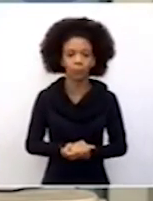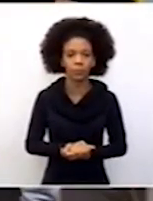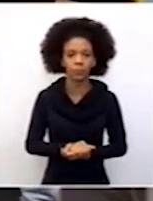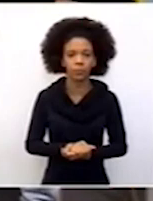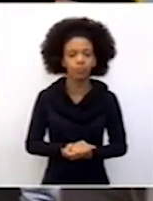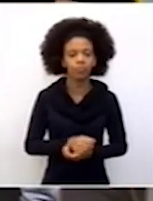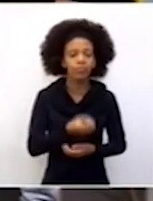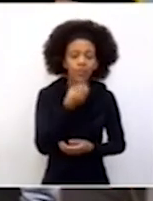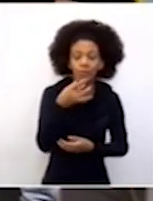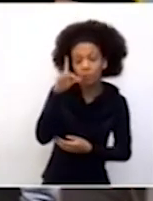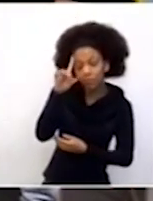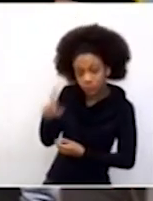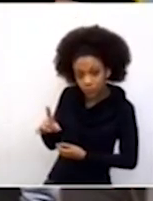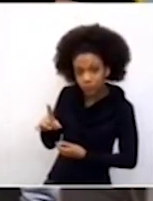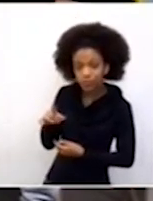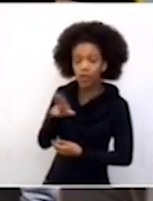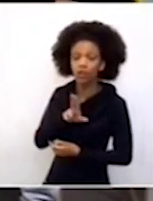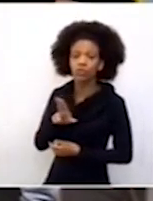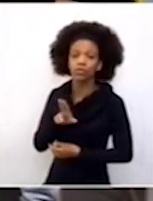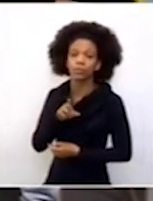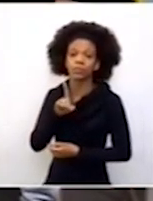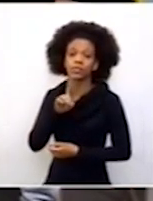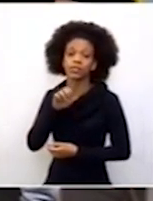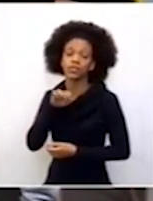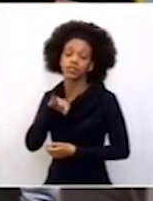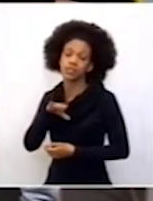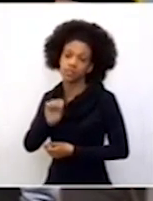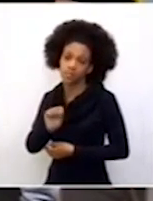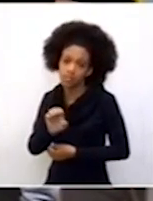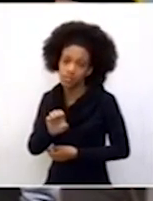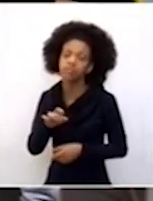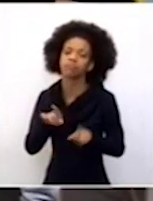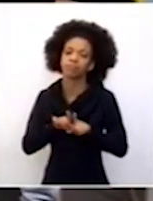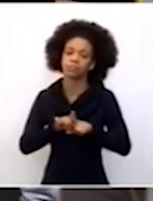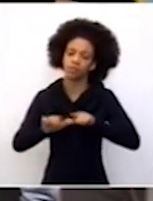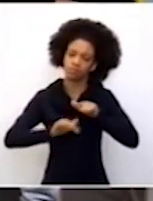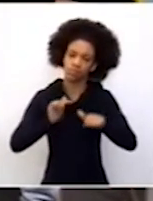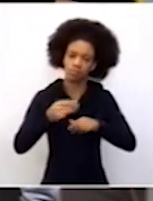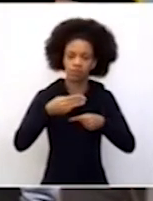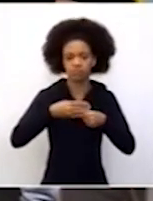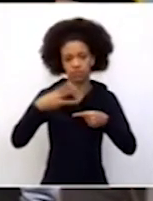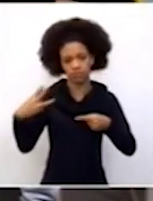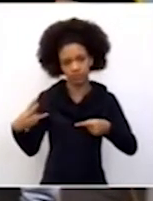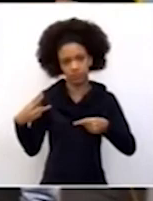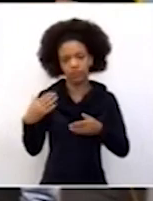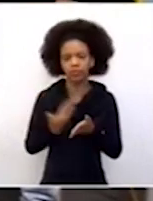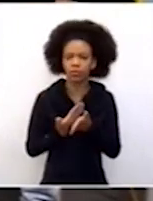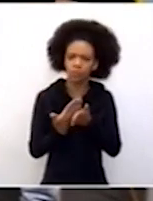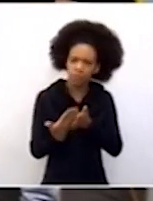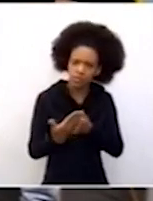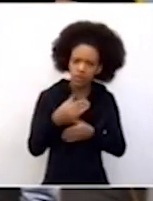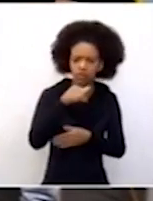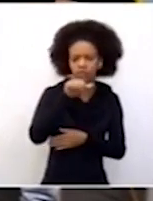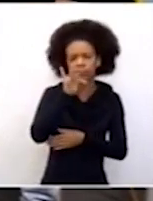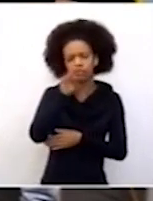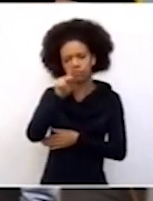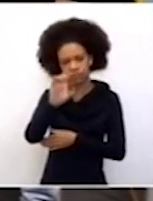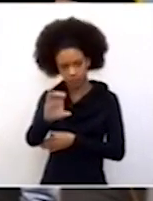Bom dia, meu nome é Denise, também trabalho na IFAP e vamos começar mais uma TPC.